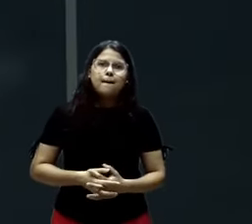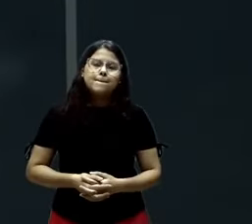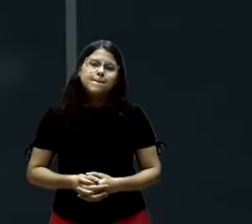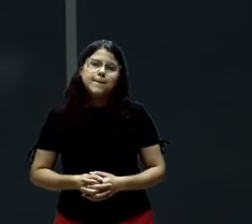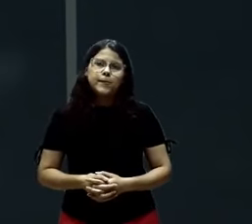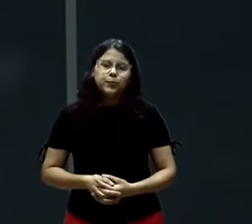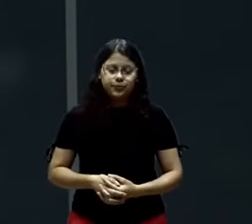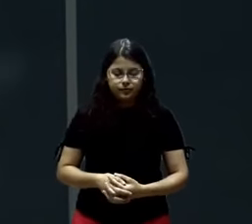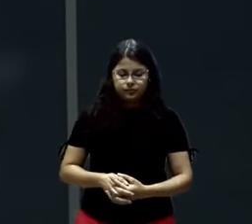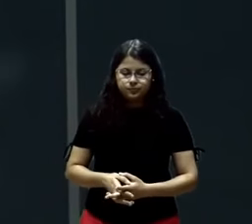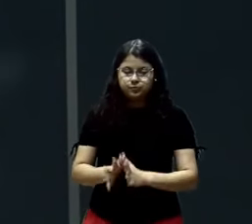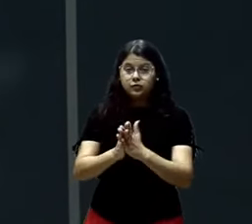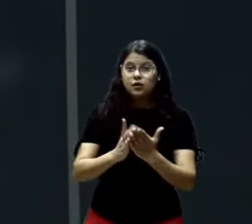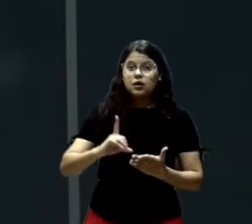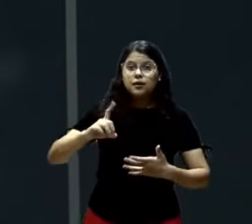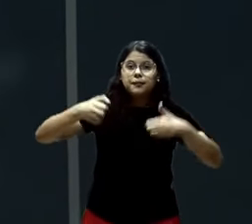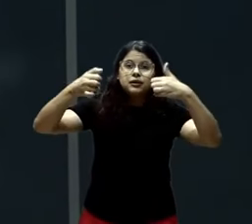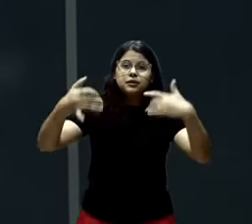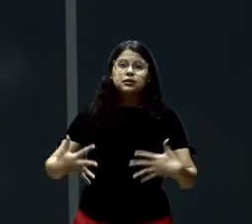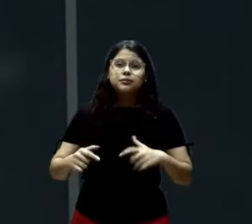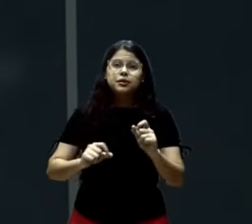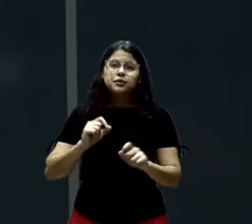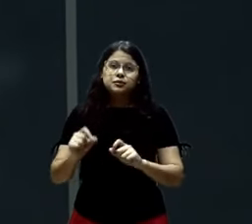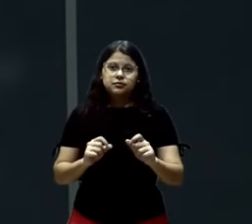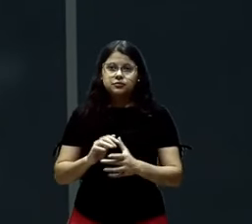falar que Moisés